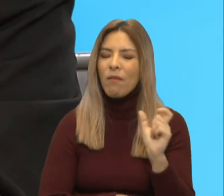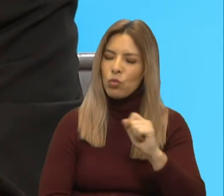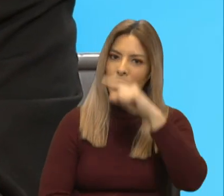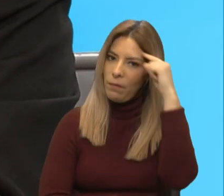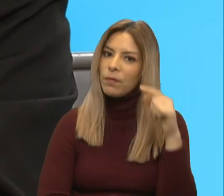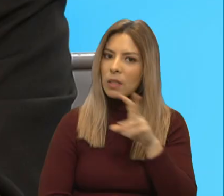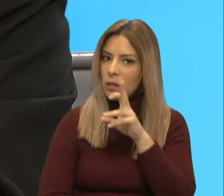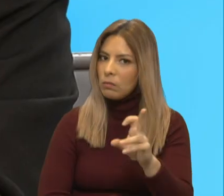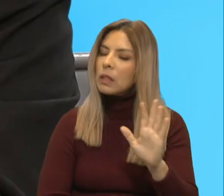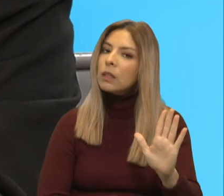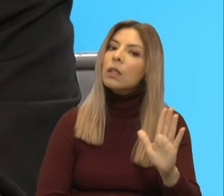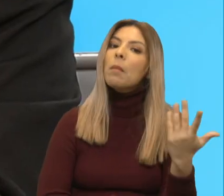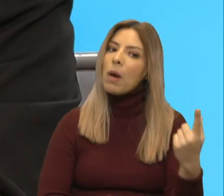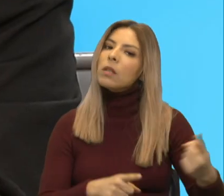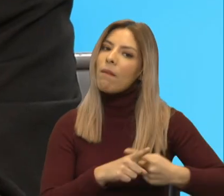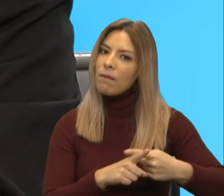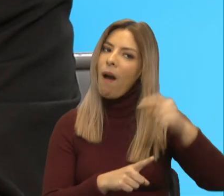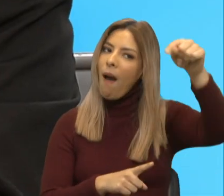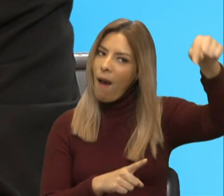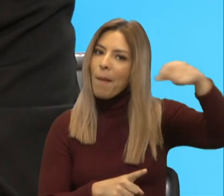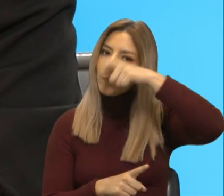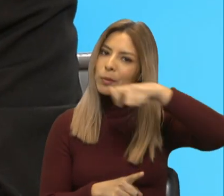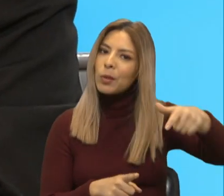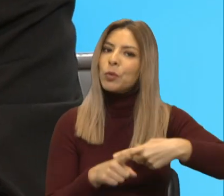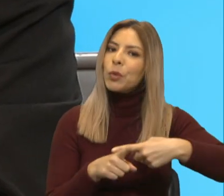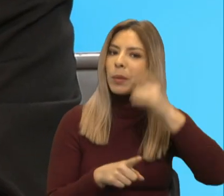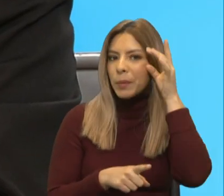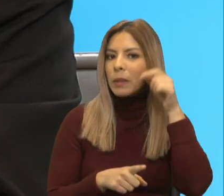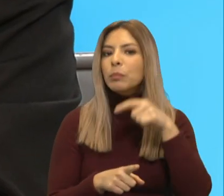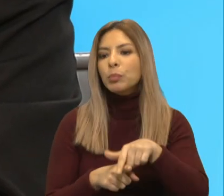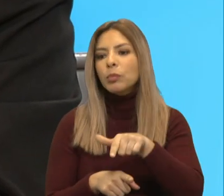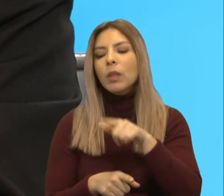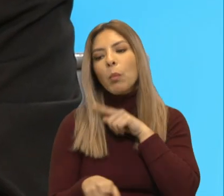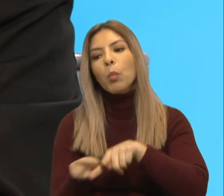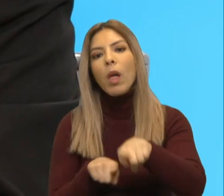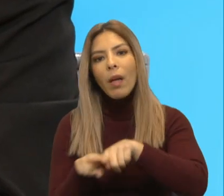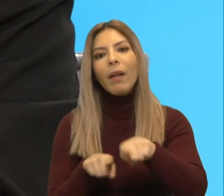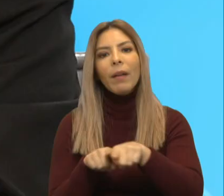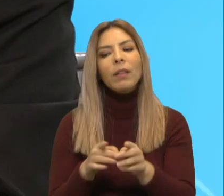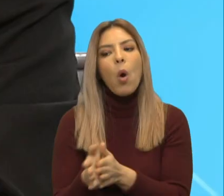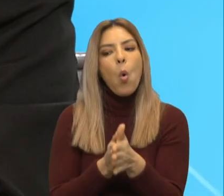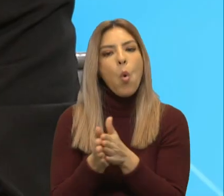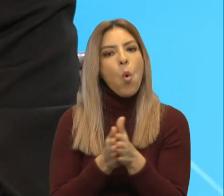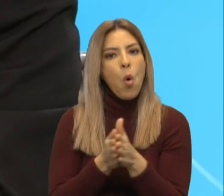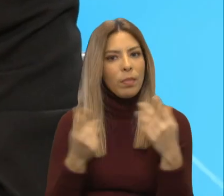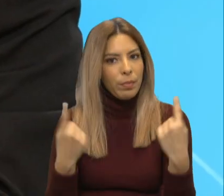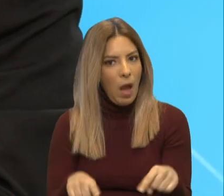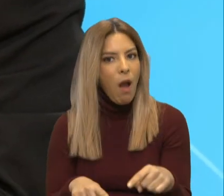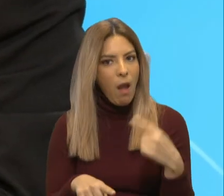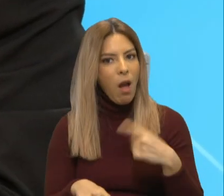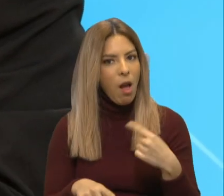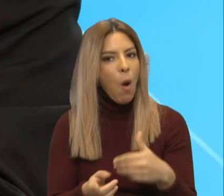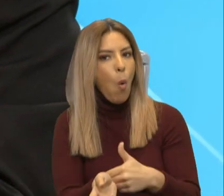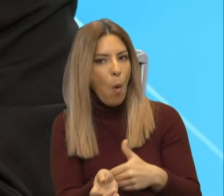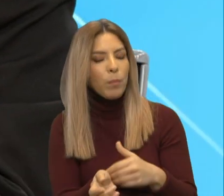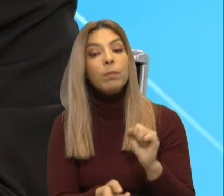mas sem dúvida que há interesses que determinam as políticas e, infelizmente, não